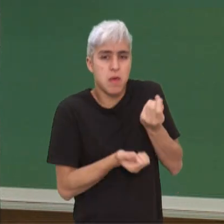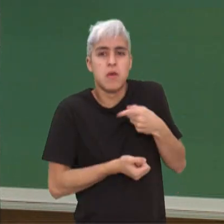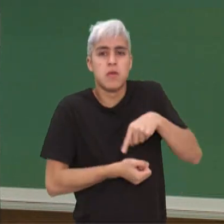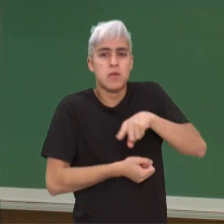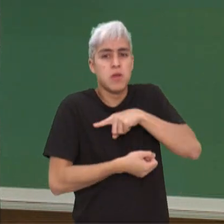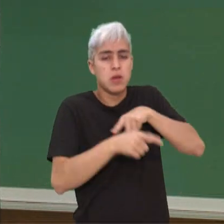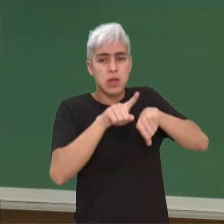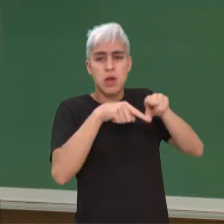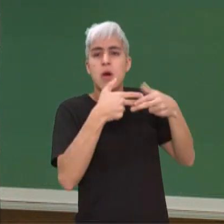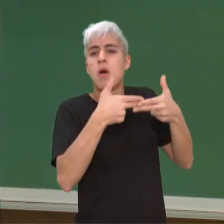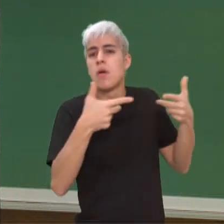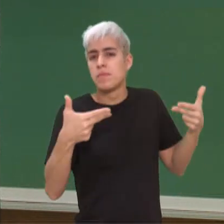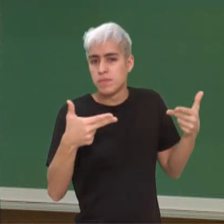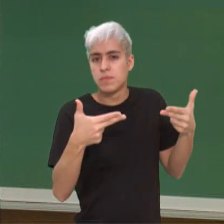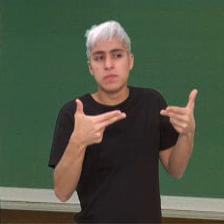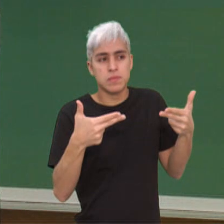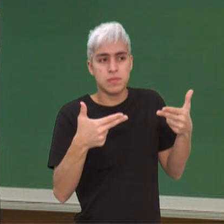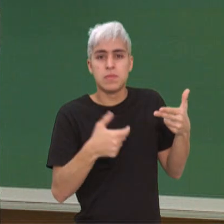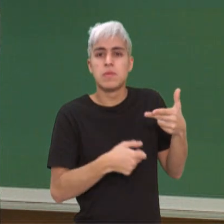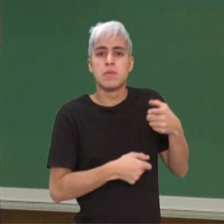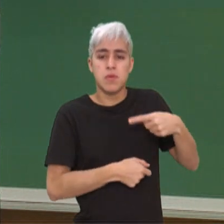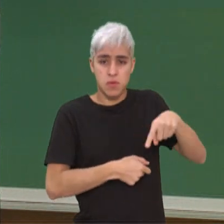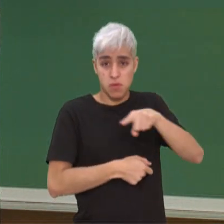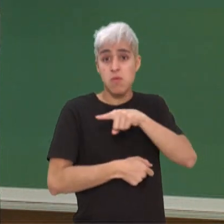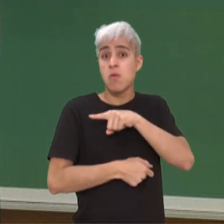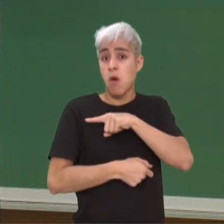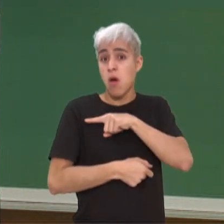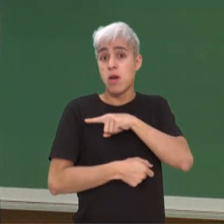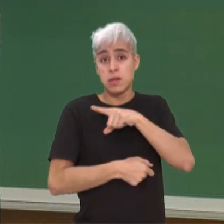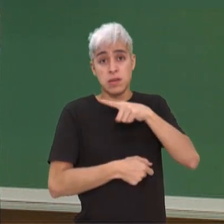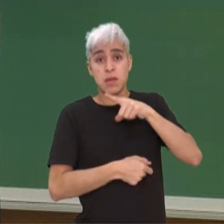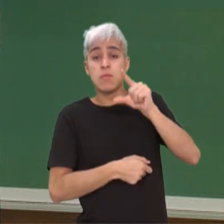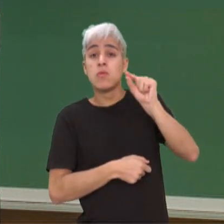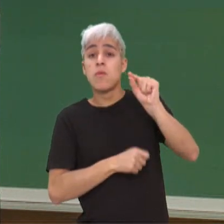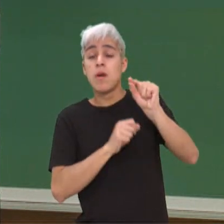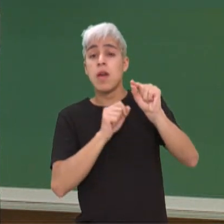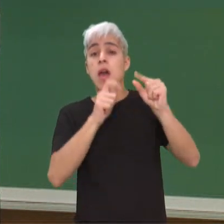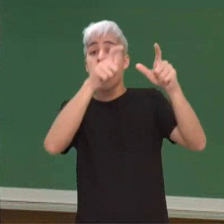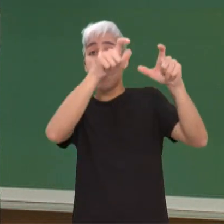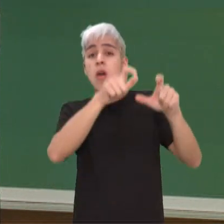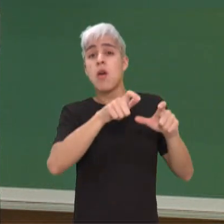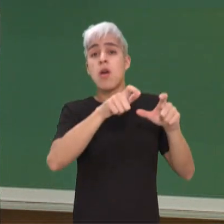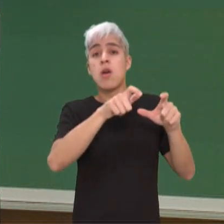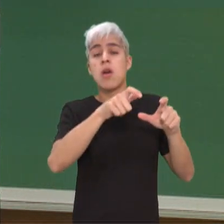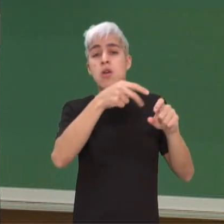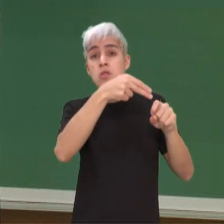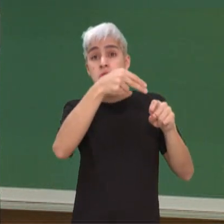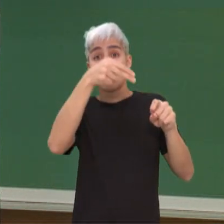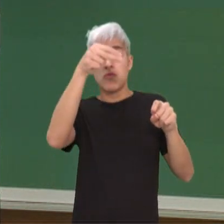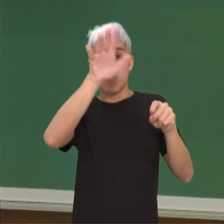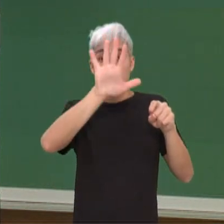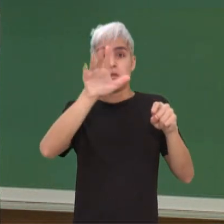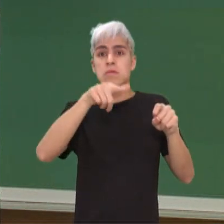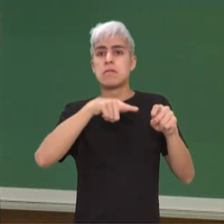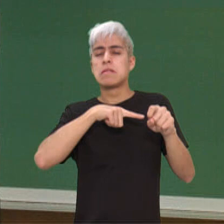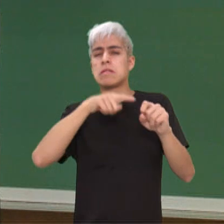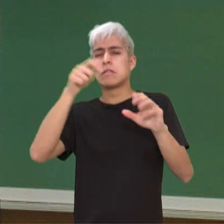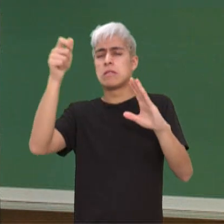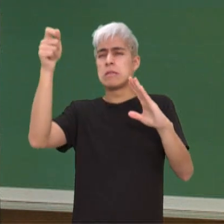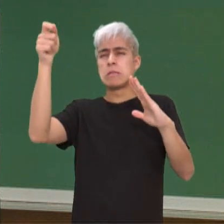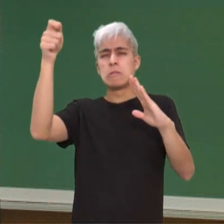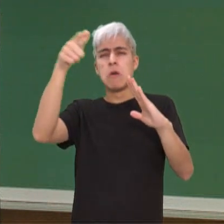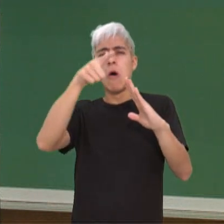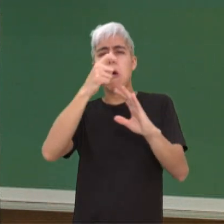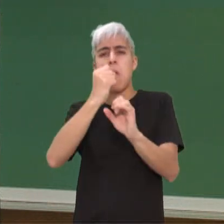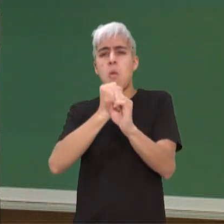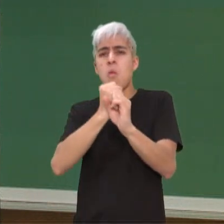nossos recursos, né? O nosso Nordeste brasileiro tem uma questão de luminosidade, né? Praticamente o ano